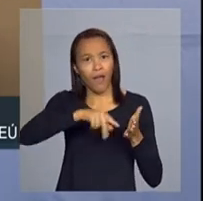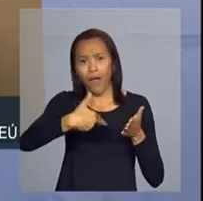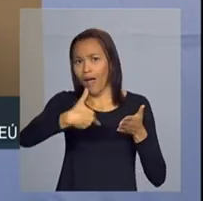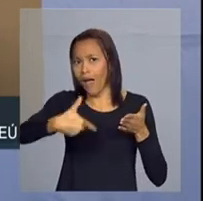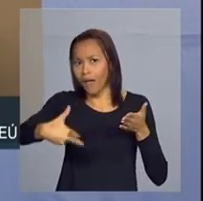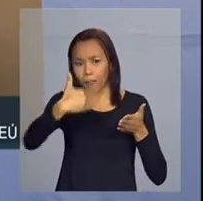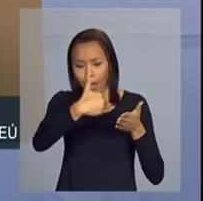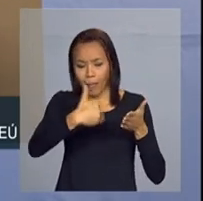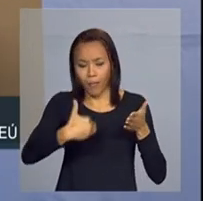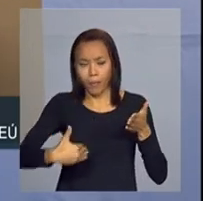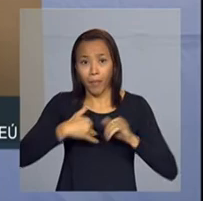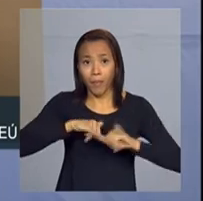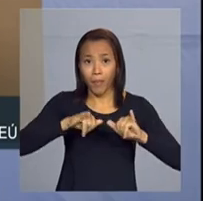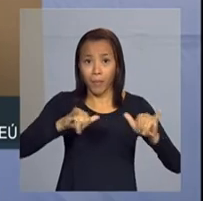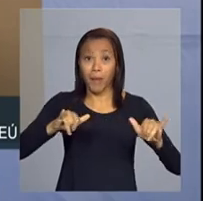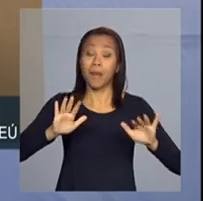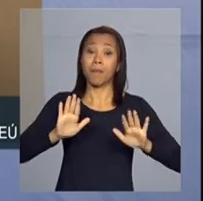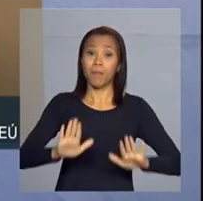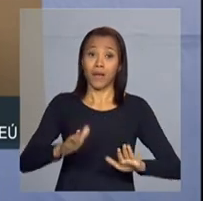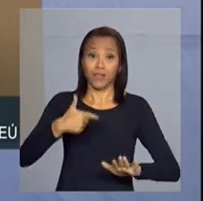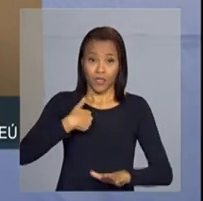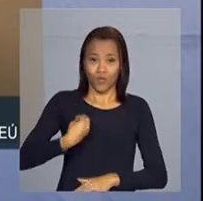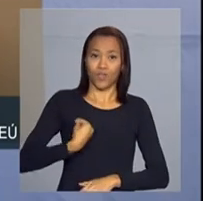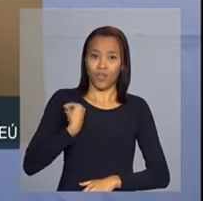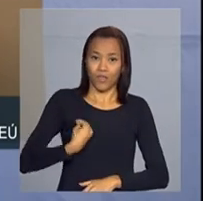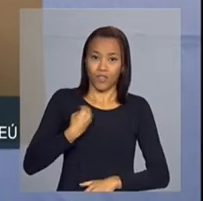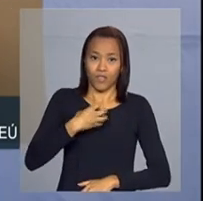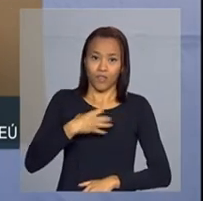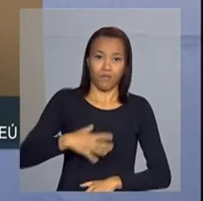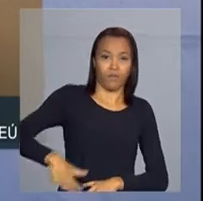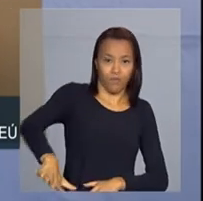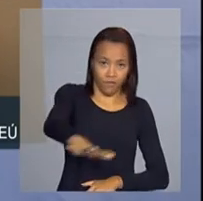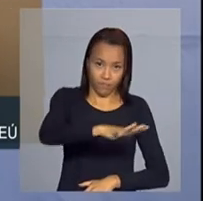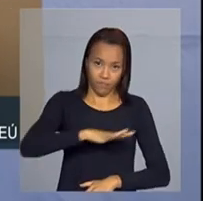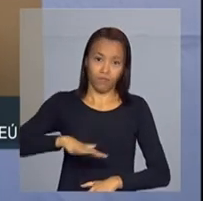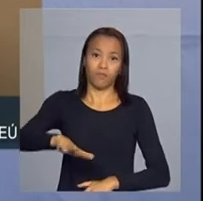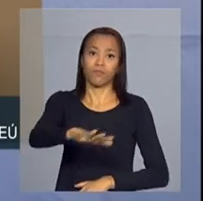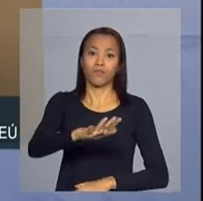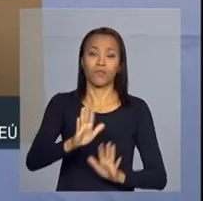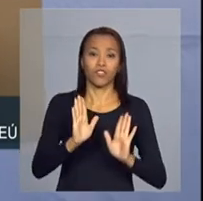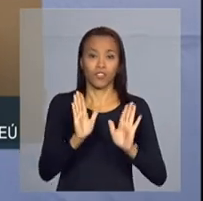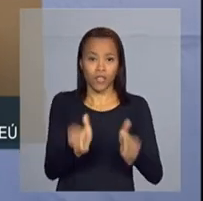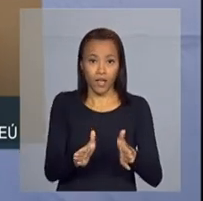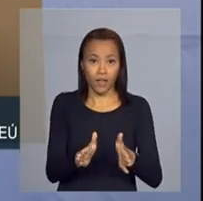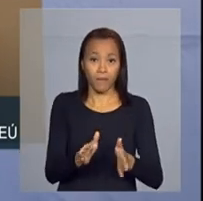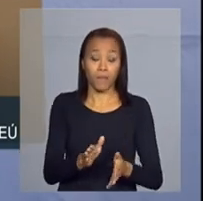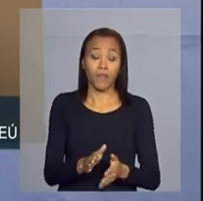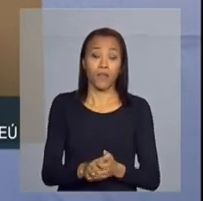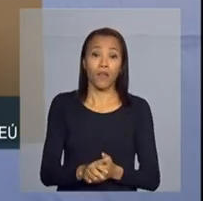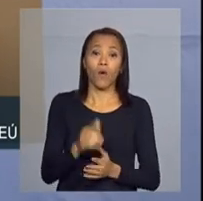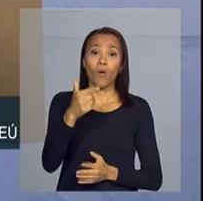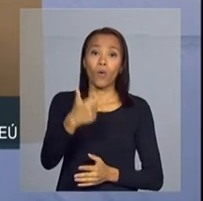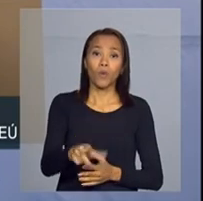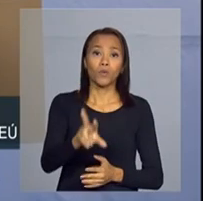anúncios, mas como sertanejo, eu queria aqui destacar. Ramal do